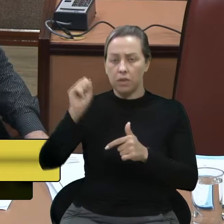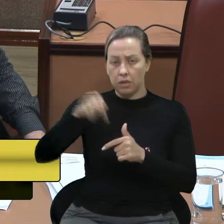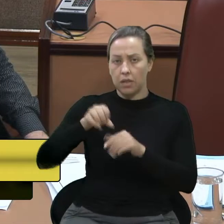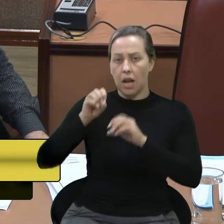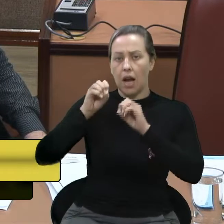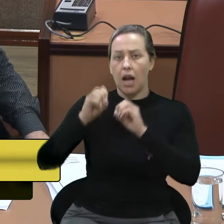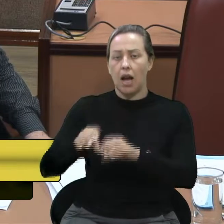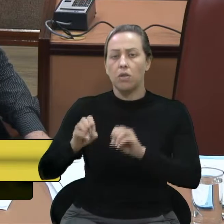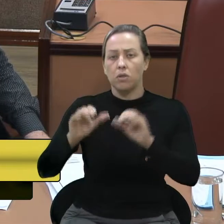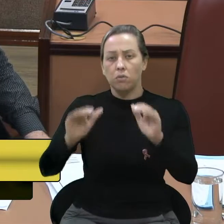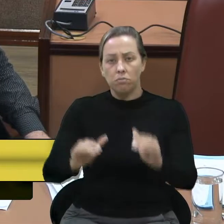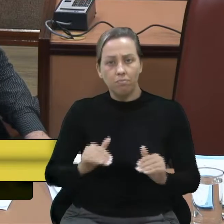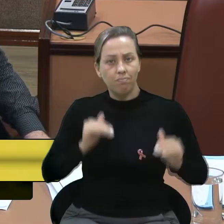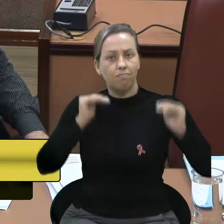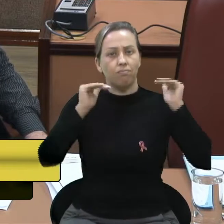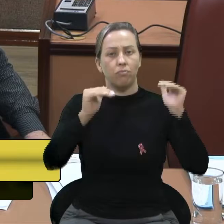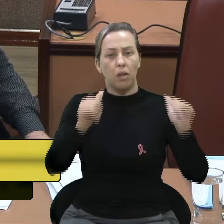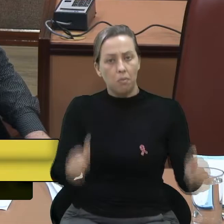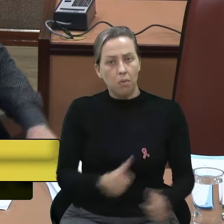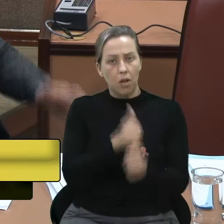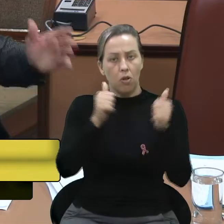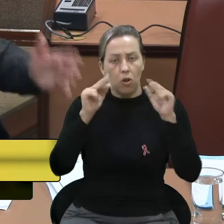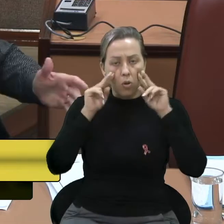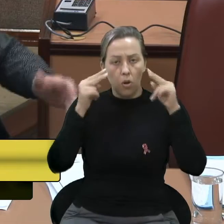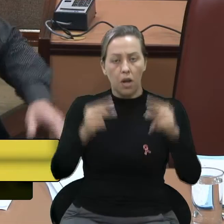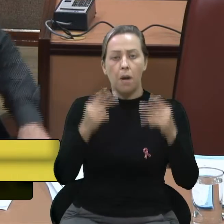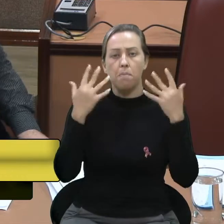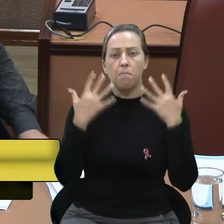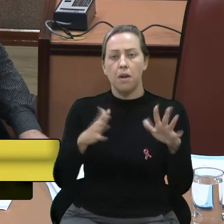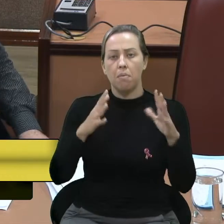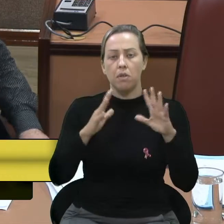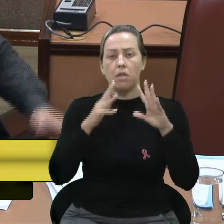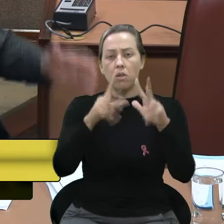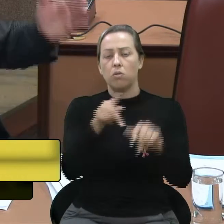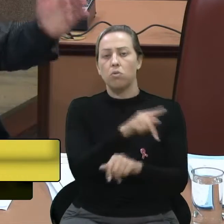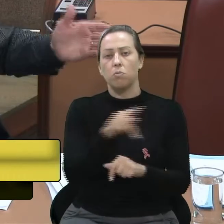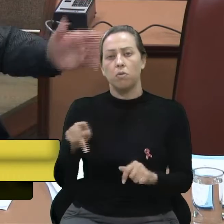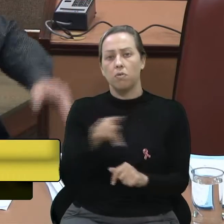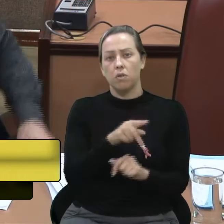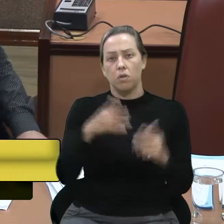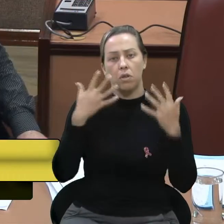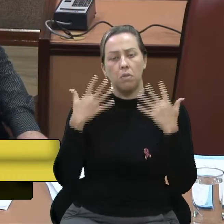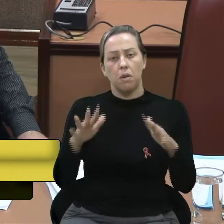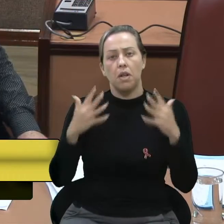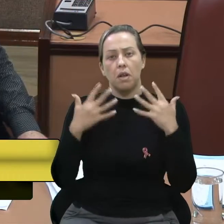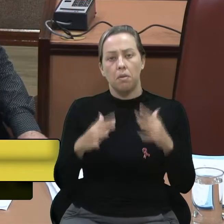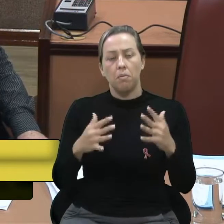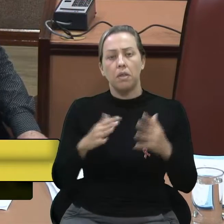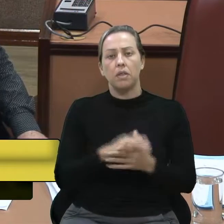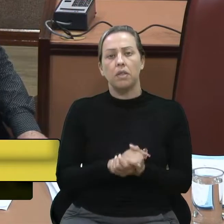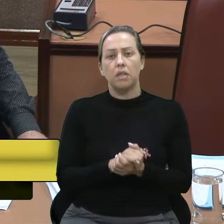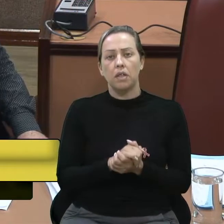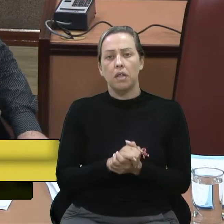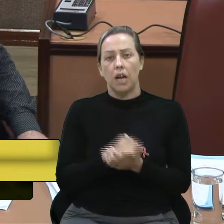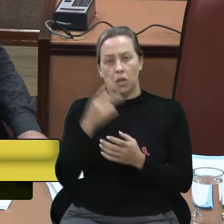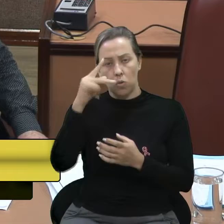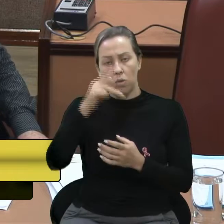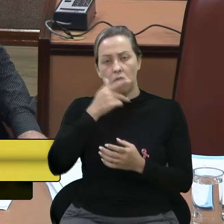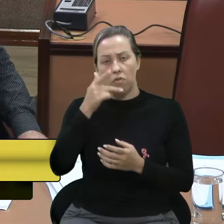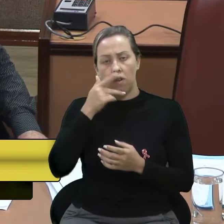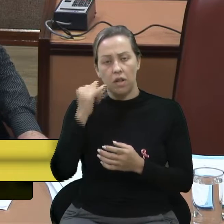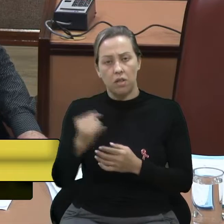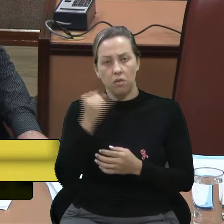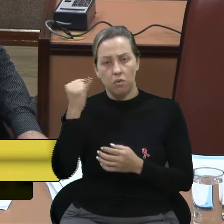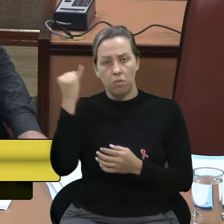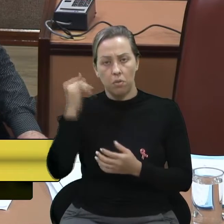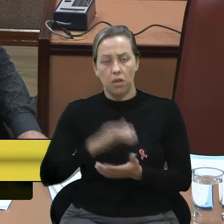educação precisa de um melhor olhar. Parabéns a todos os professores e parabéns às tuas colocações, que foram muito